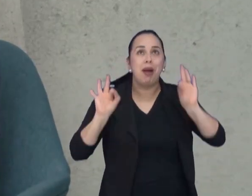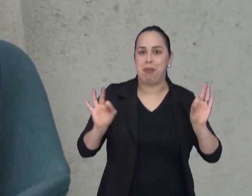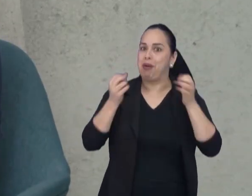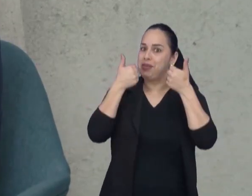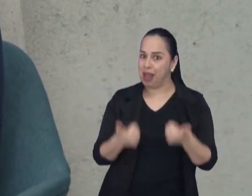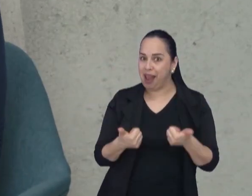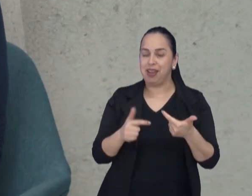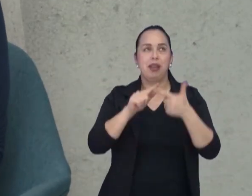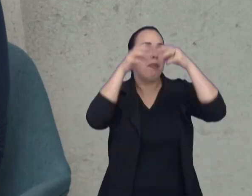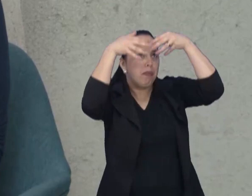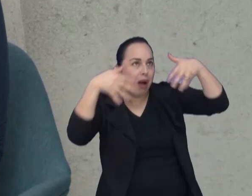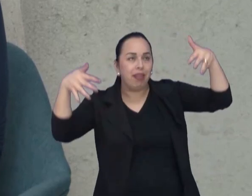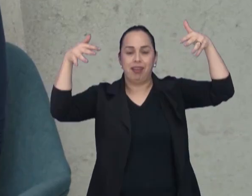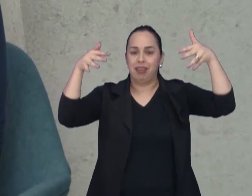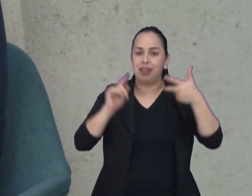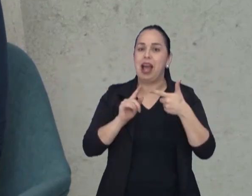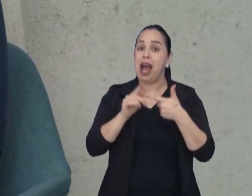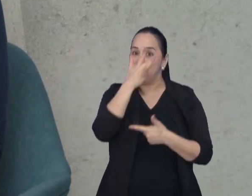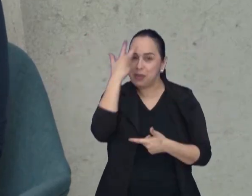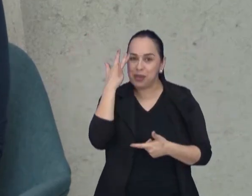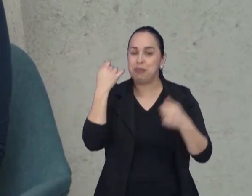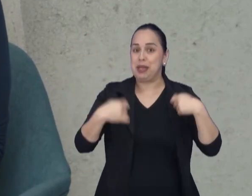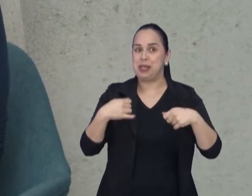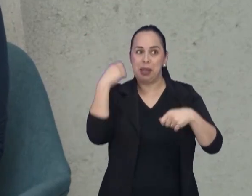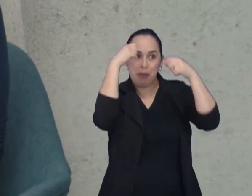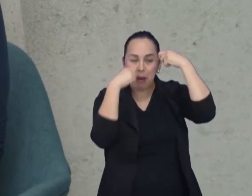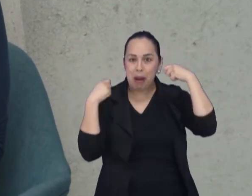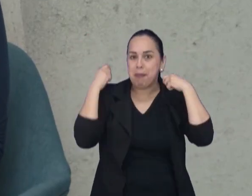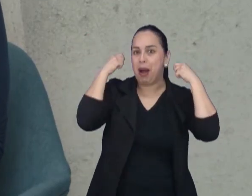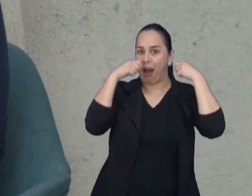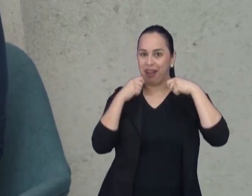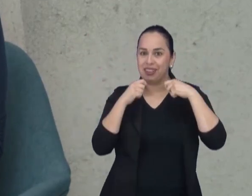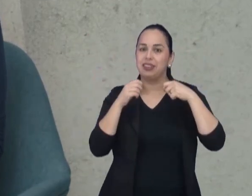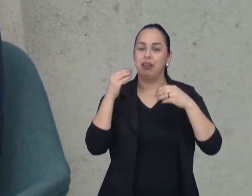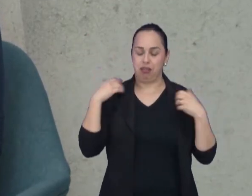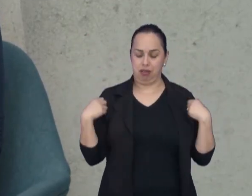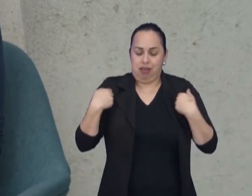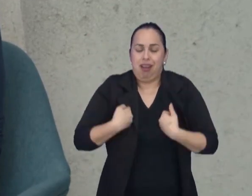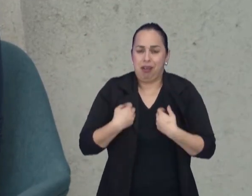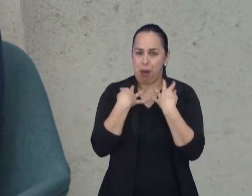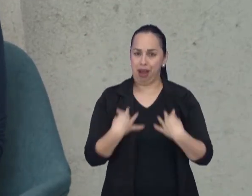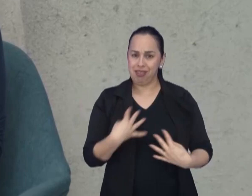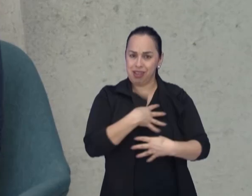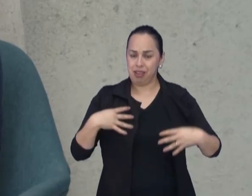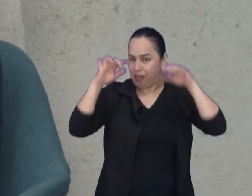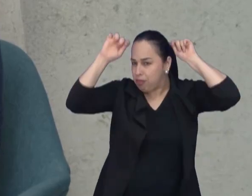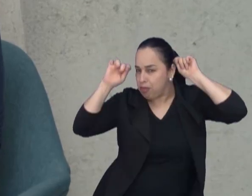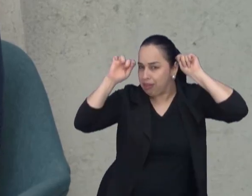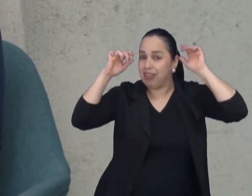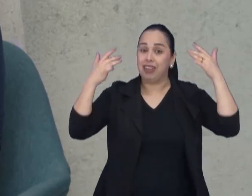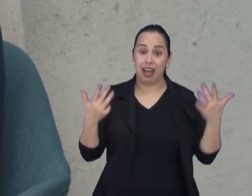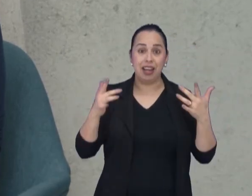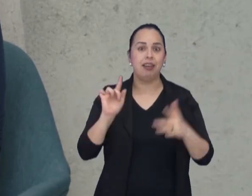mesmo? Tem que ter bandeirinha, o povo também precisa de acessórios para entrar no clima, então colocar aquela roupa xadrez, o chapéu de palha.